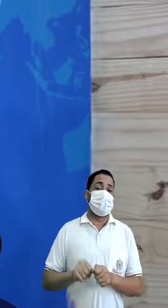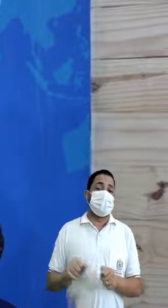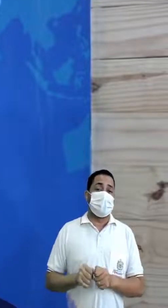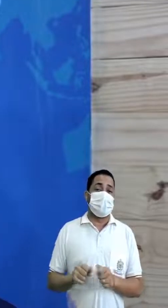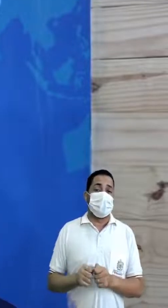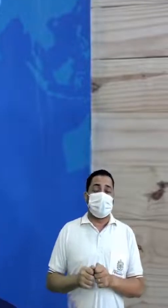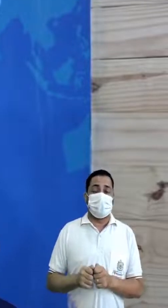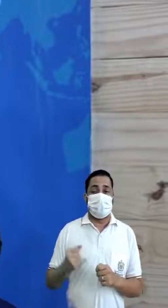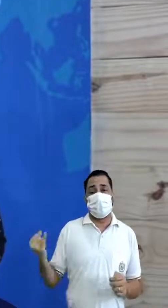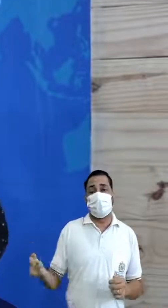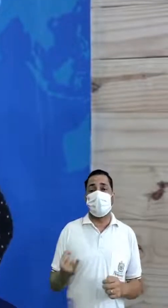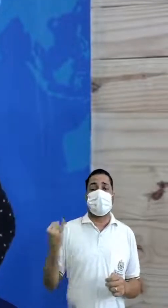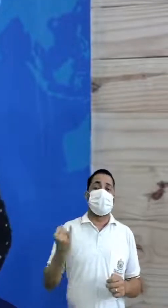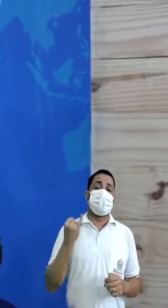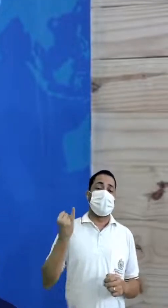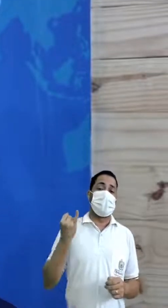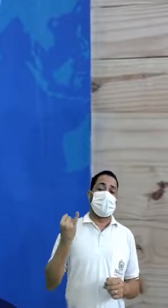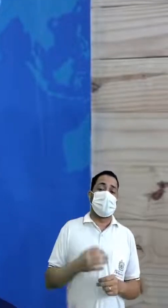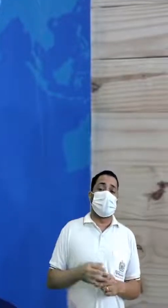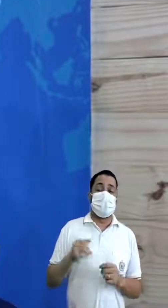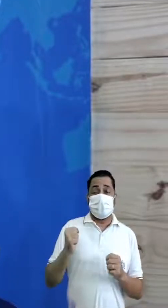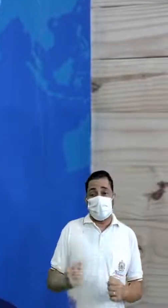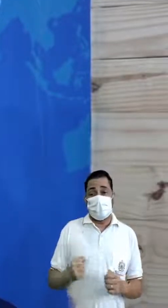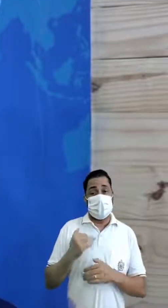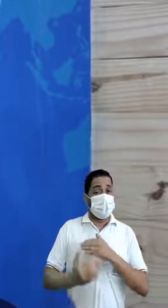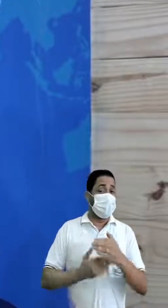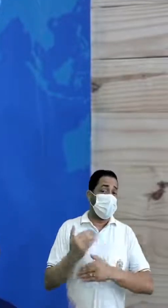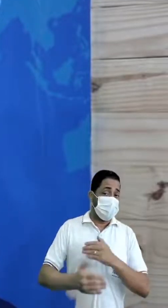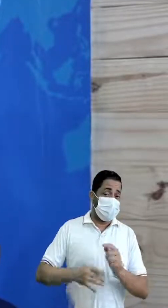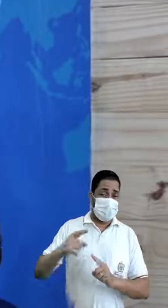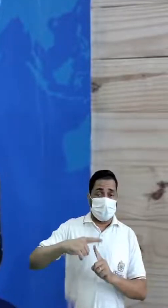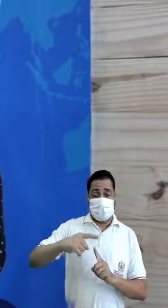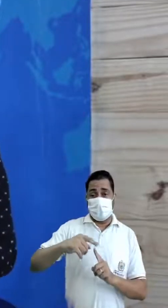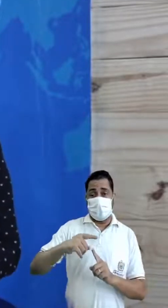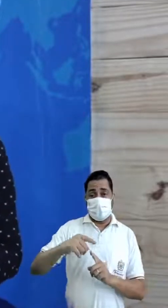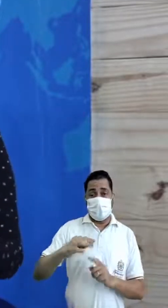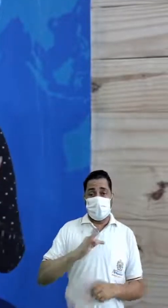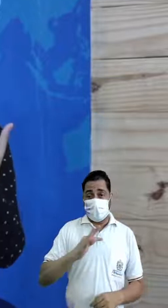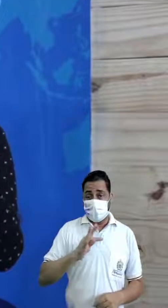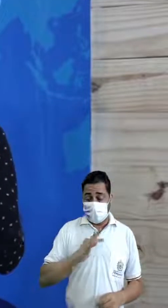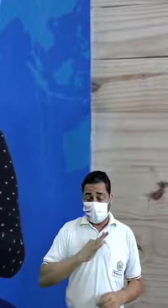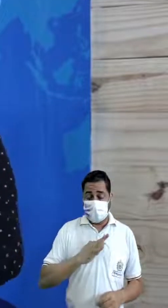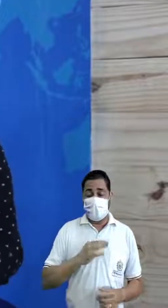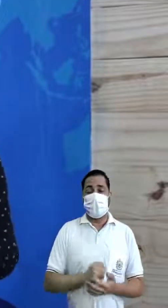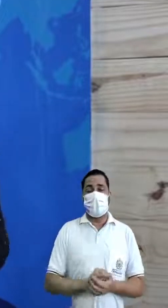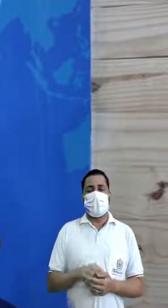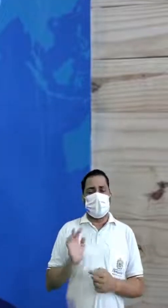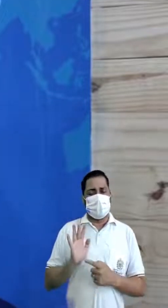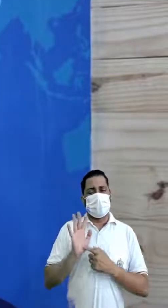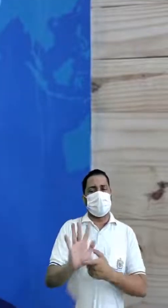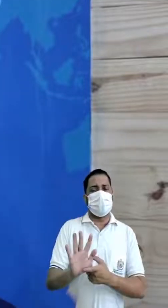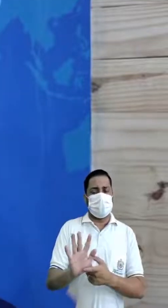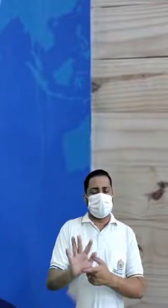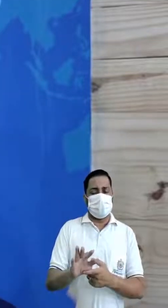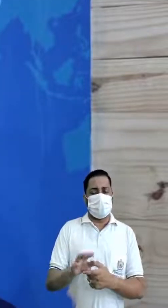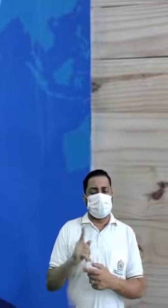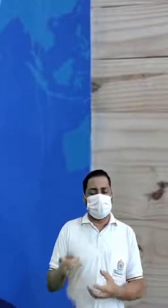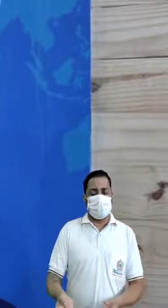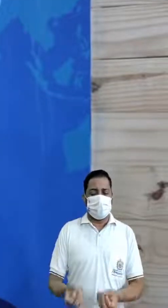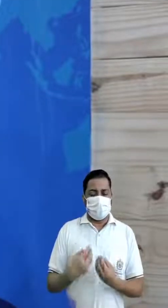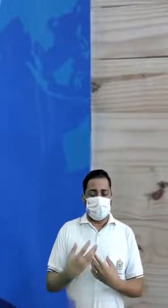foram fundamentais para poder desenvolver técnicas de representação que trouxessem essa sensação